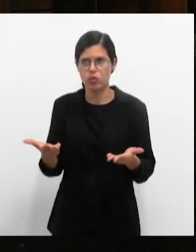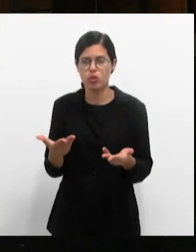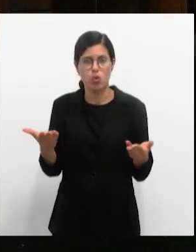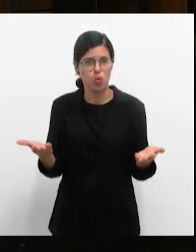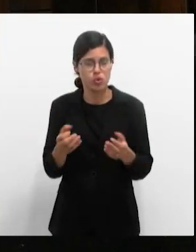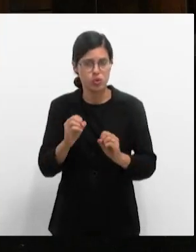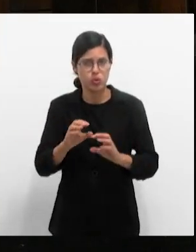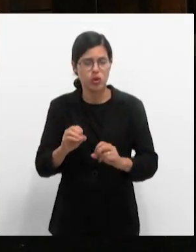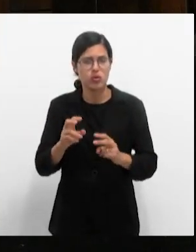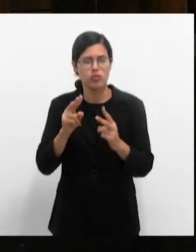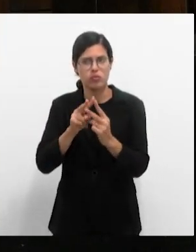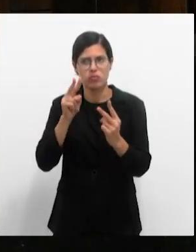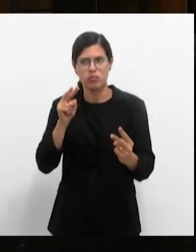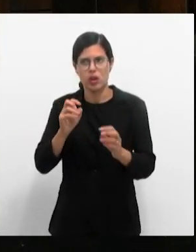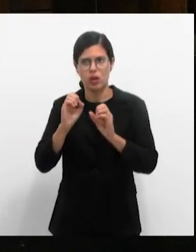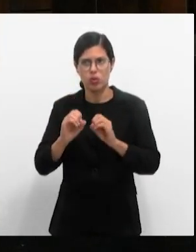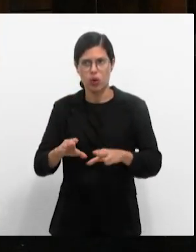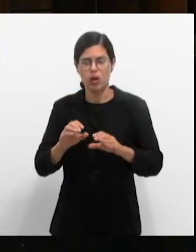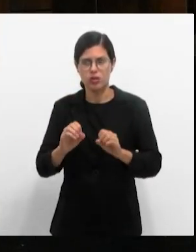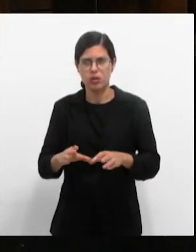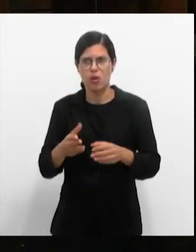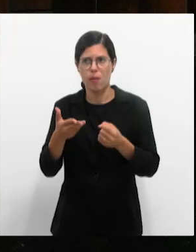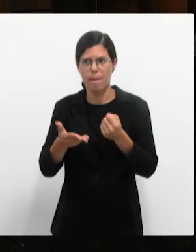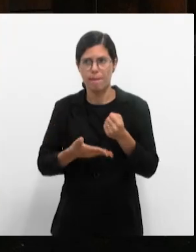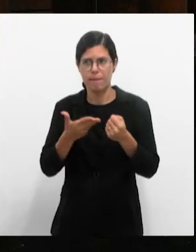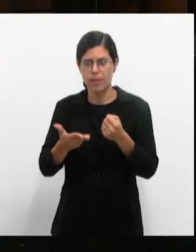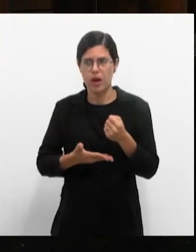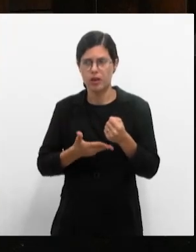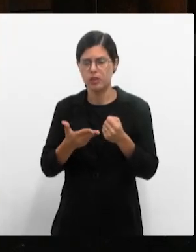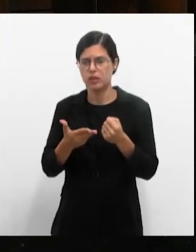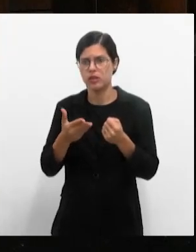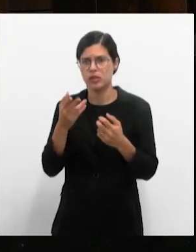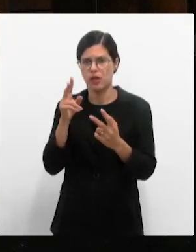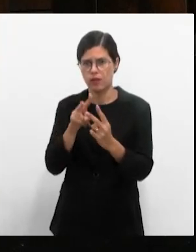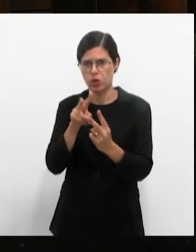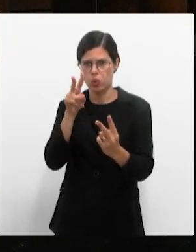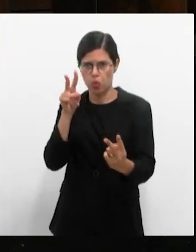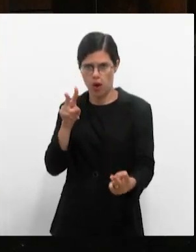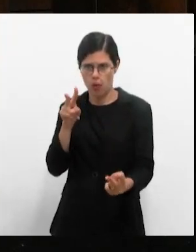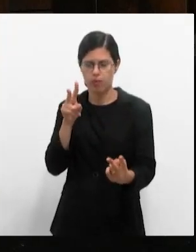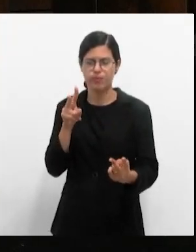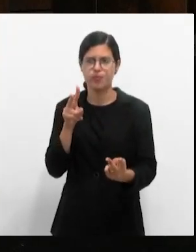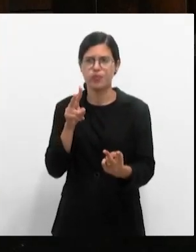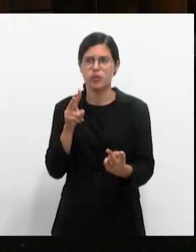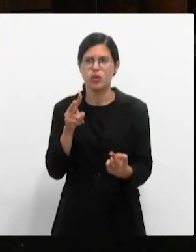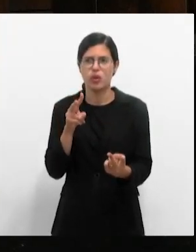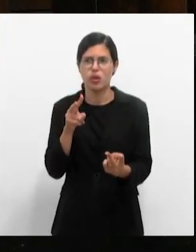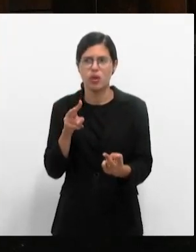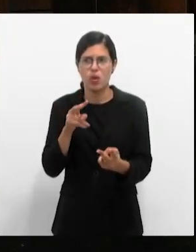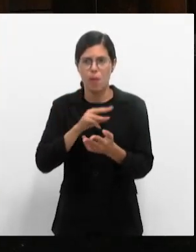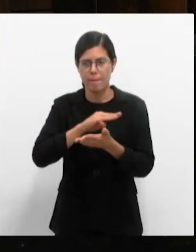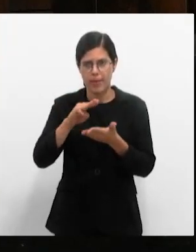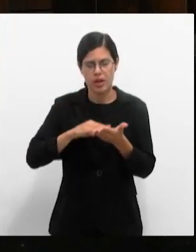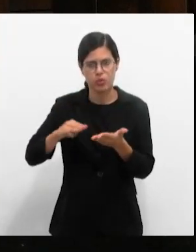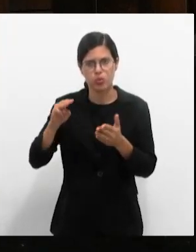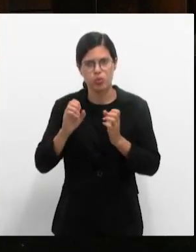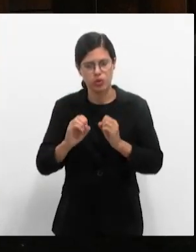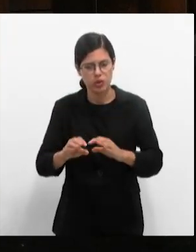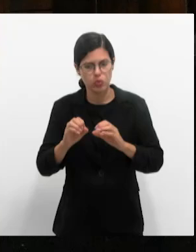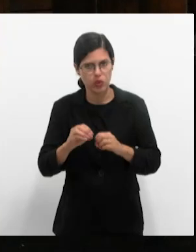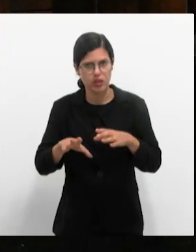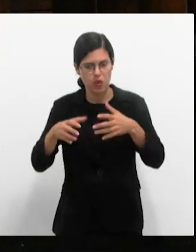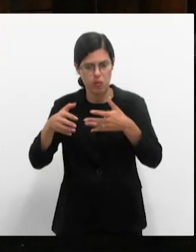hoje é uma educação pautada na educação virtual, aonde os métodos da educação à distância